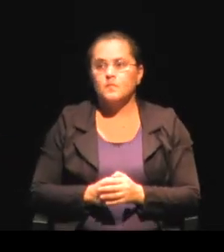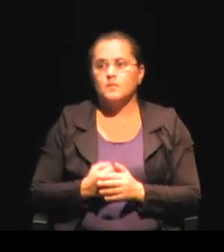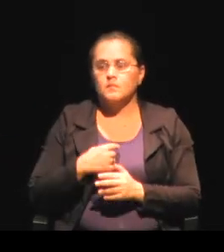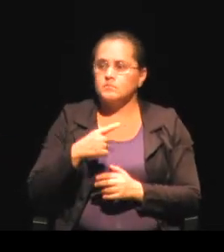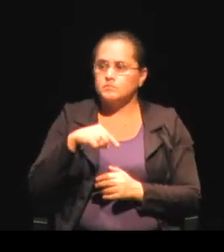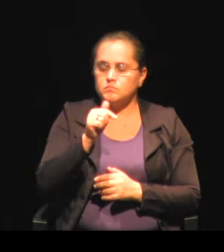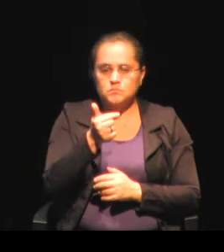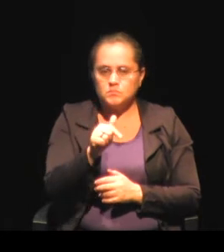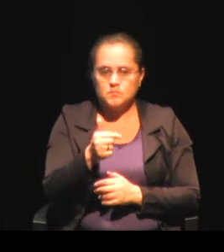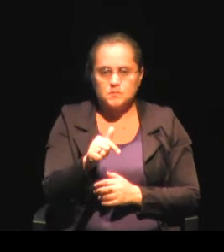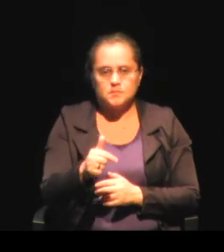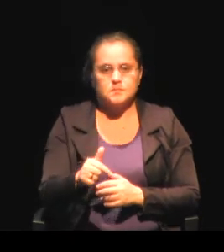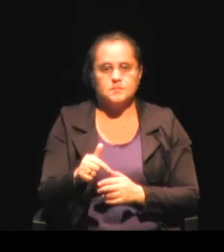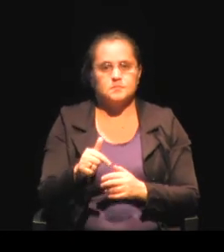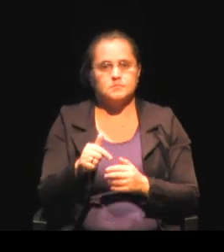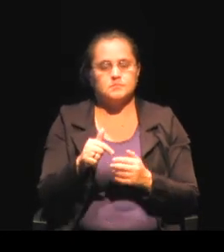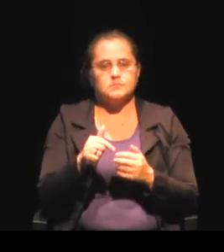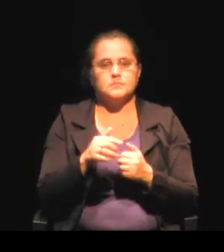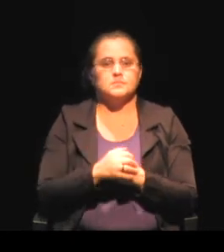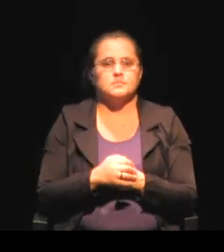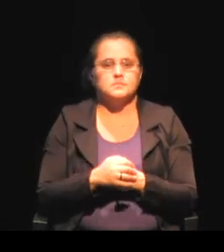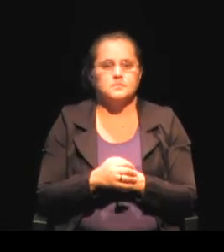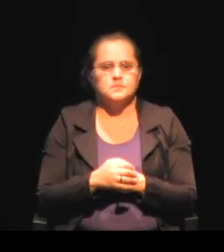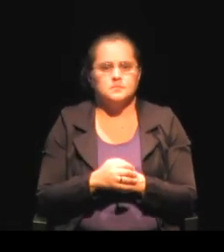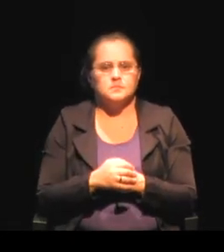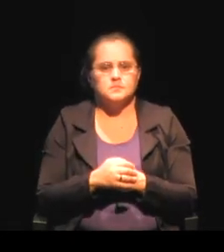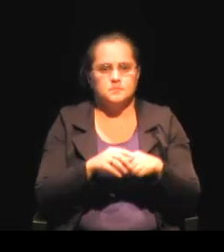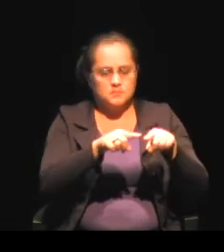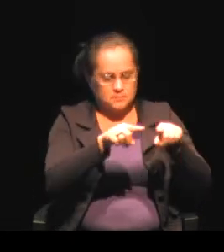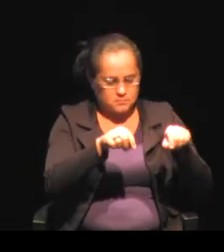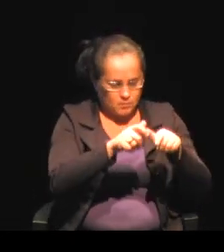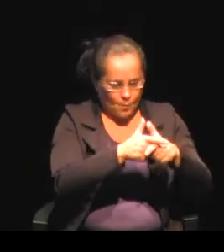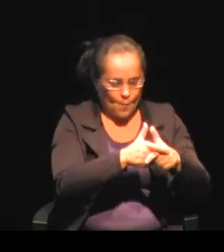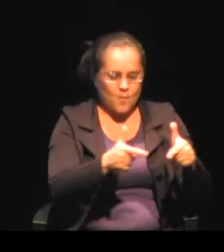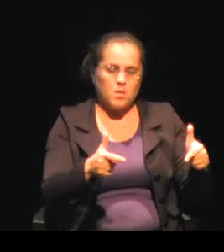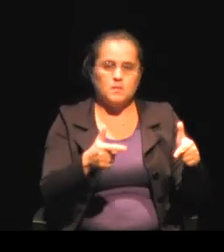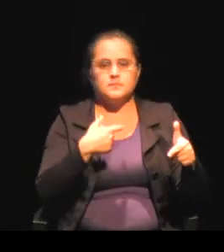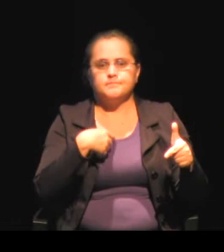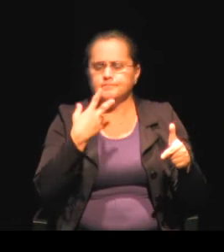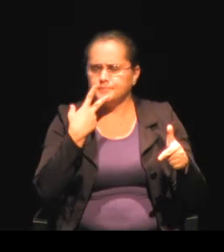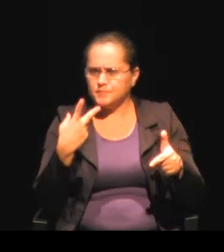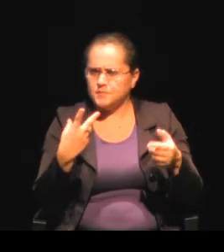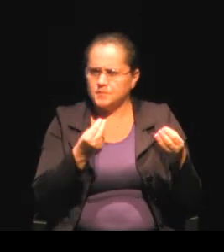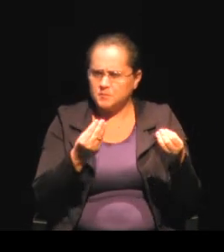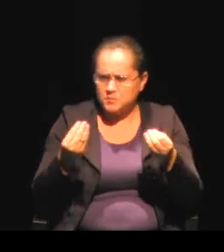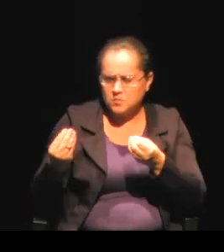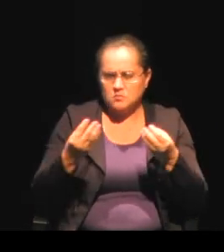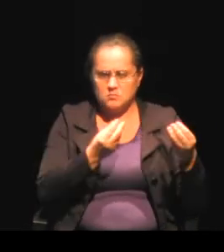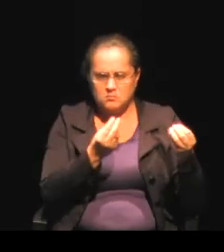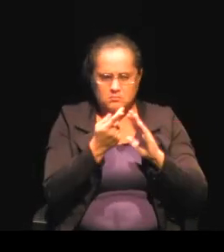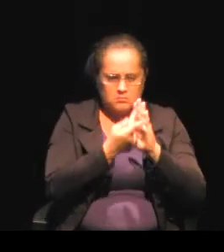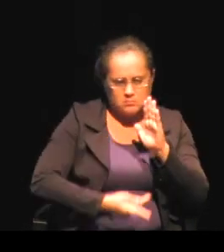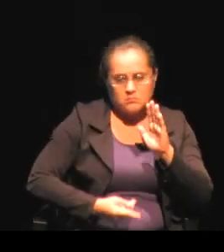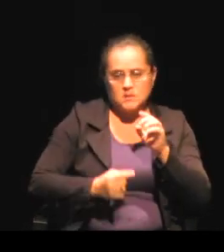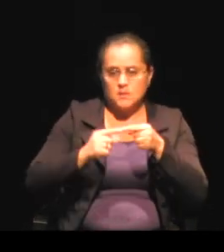recém-inaugurado, e a gente não tinha ele como um espaço vazio, né? Mas a gente falou